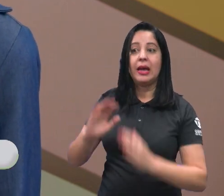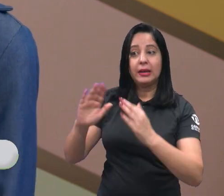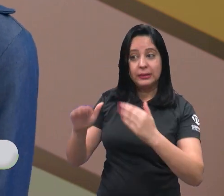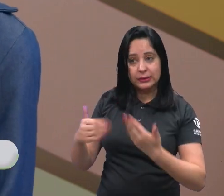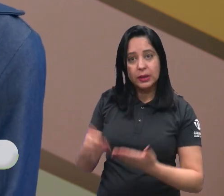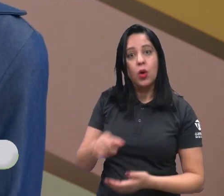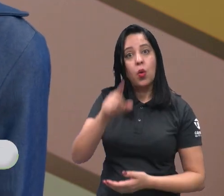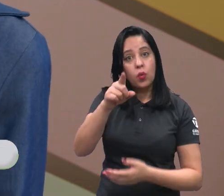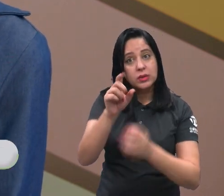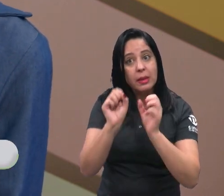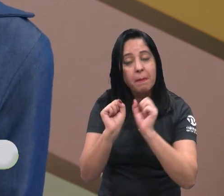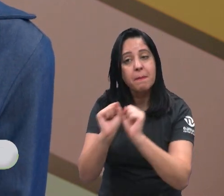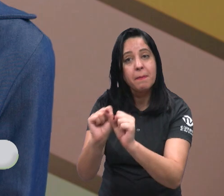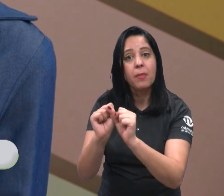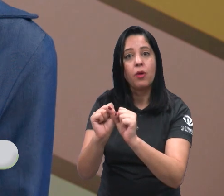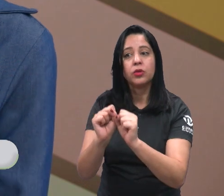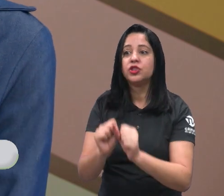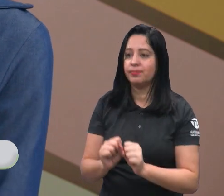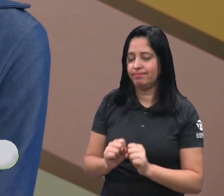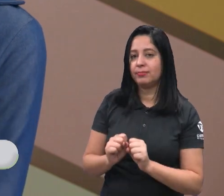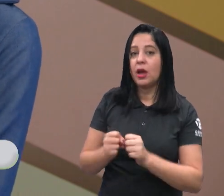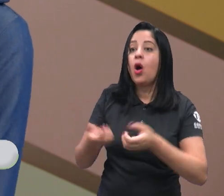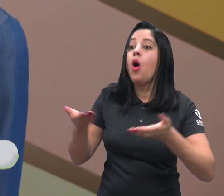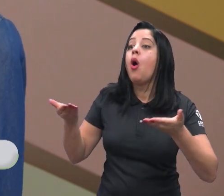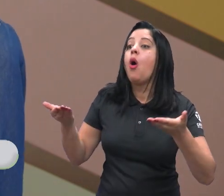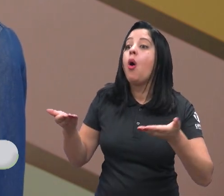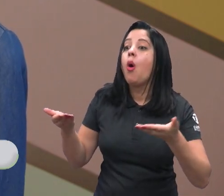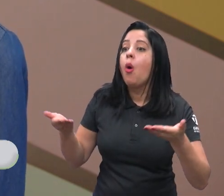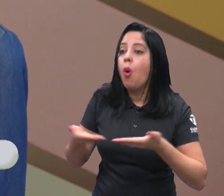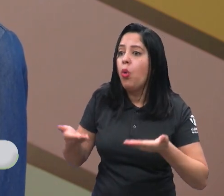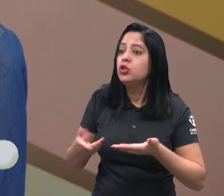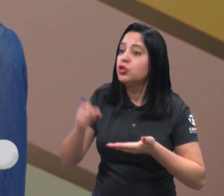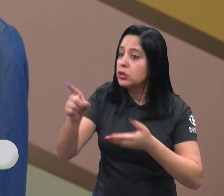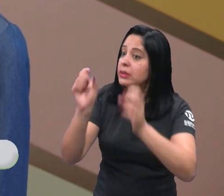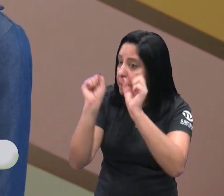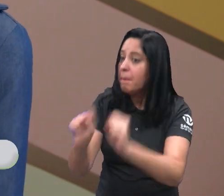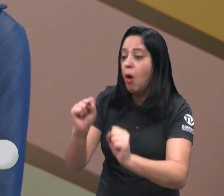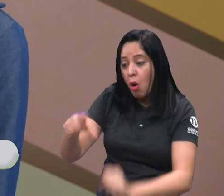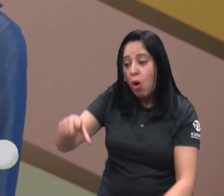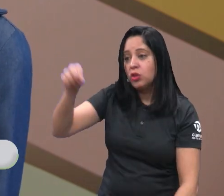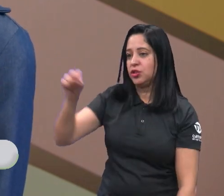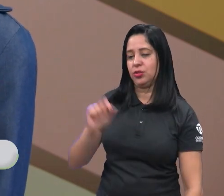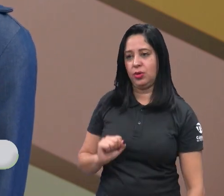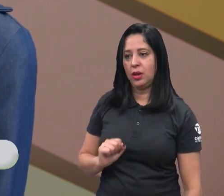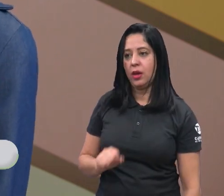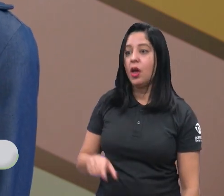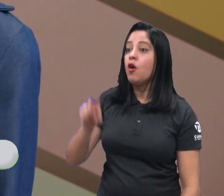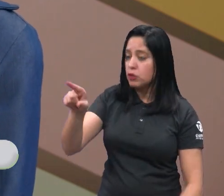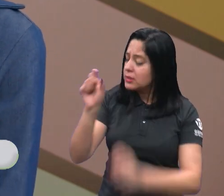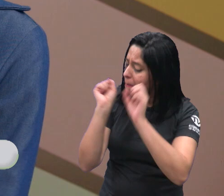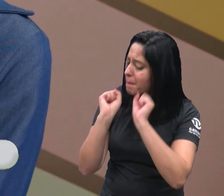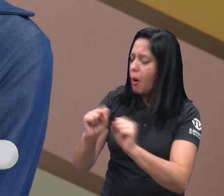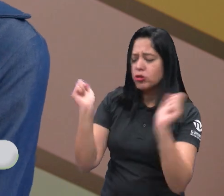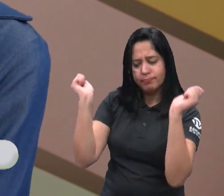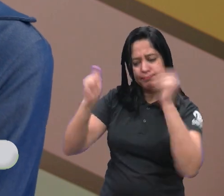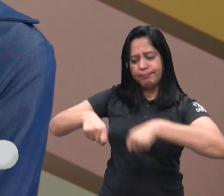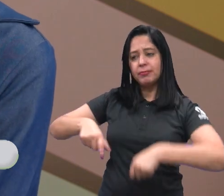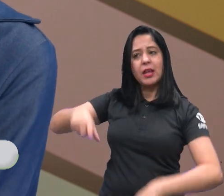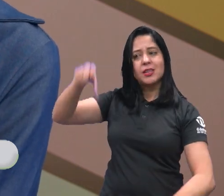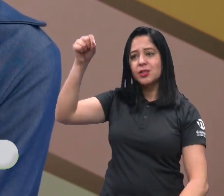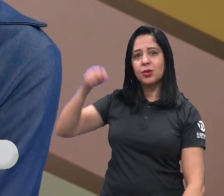é, hoje é permitido que você escolha. Hoje você pode escolher. Porque isso está